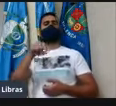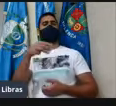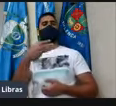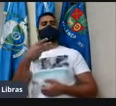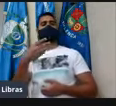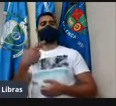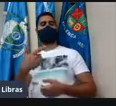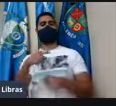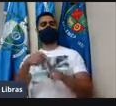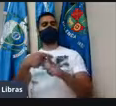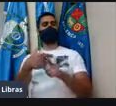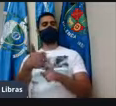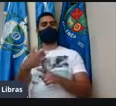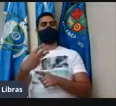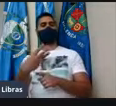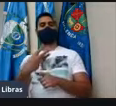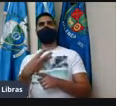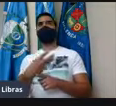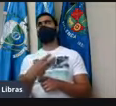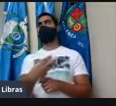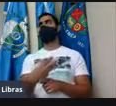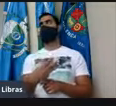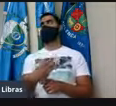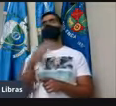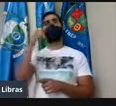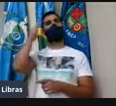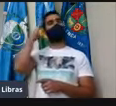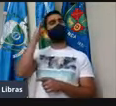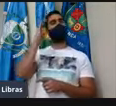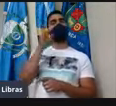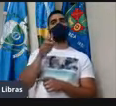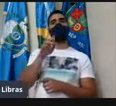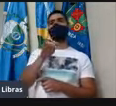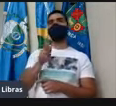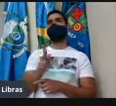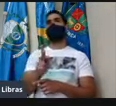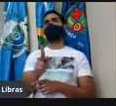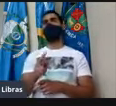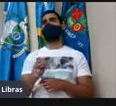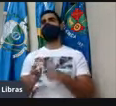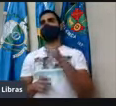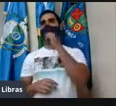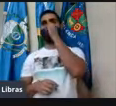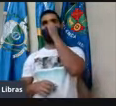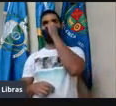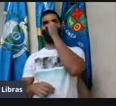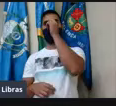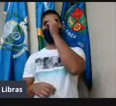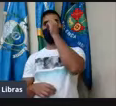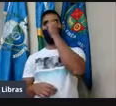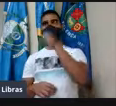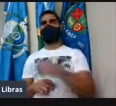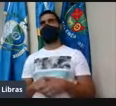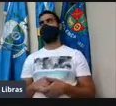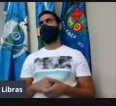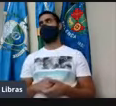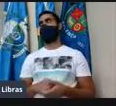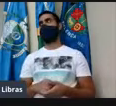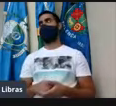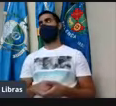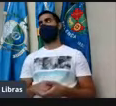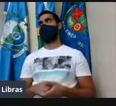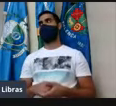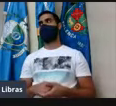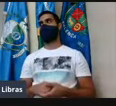9,32 mais 13, né? Então, não sei se isso está valendo, eu não sei se realmente Não, hein? Não.